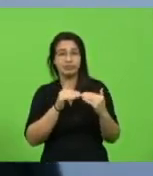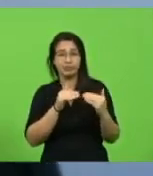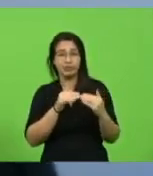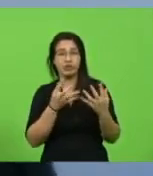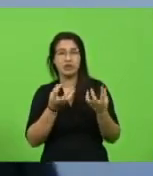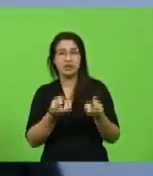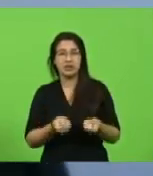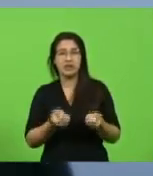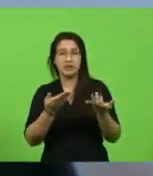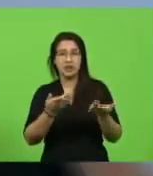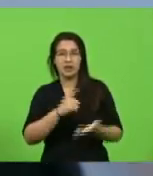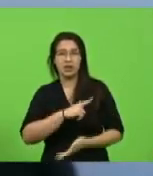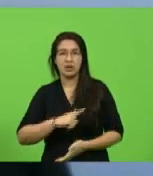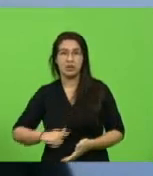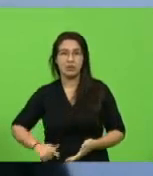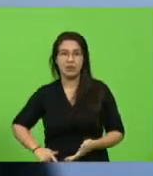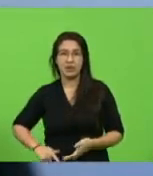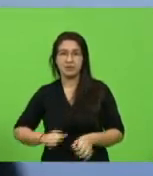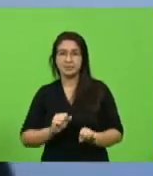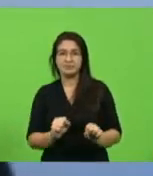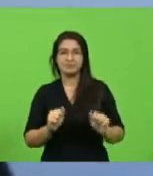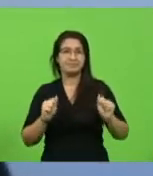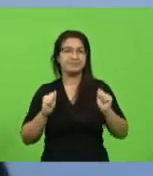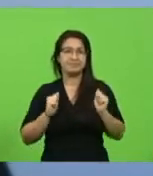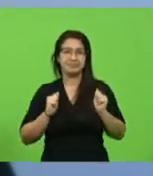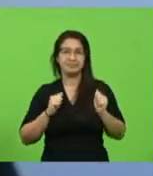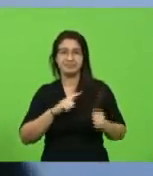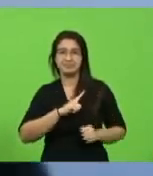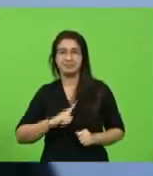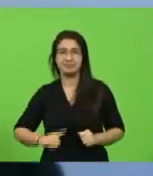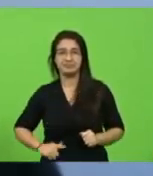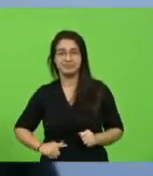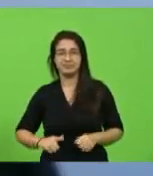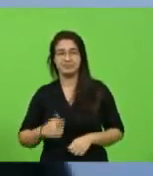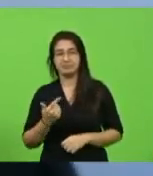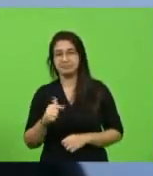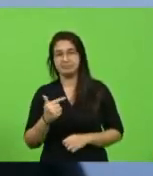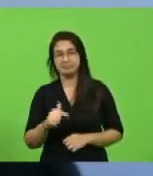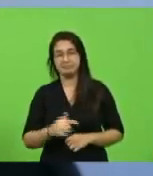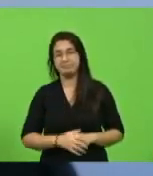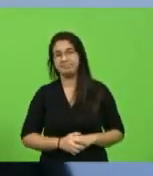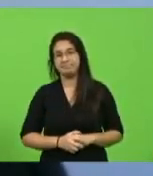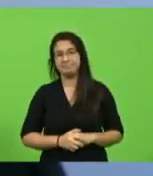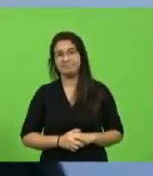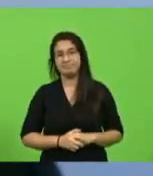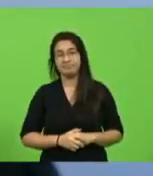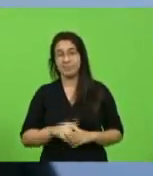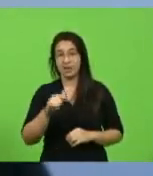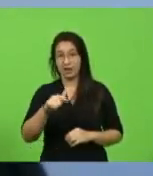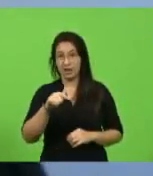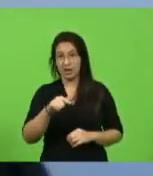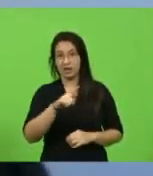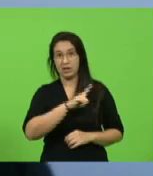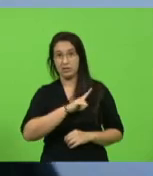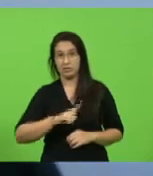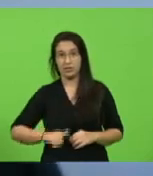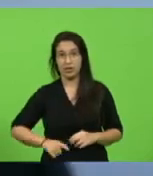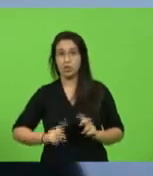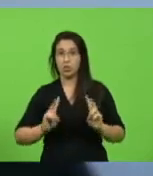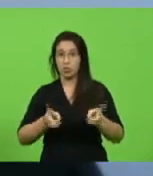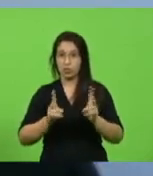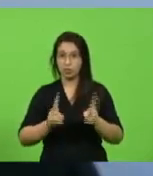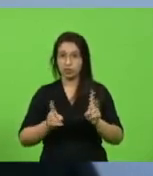com tamanha ausência de governabilidade. Afinal, mesmo que este governador permaneça, teremos